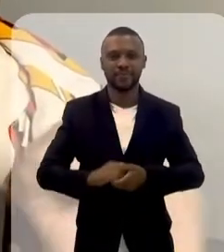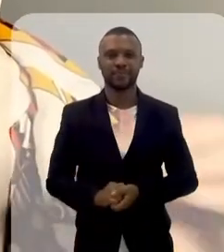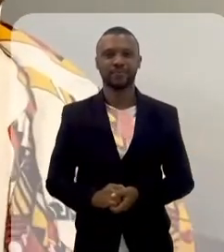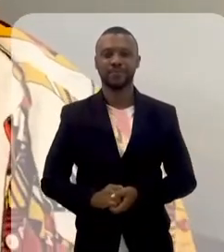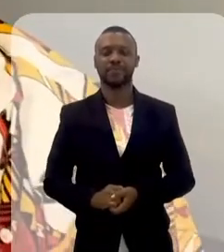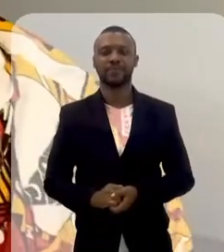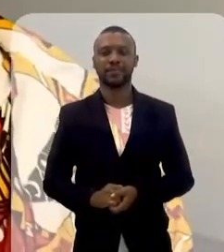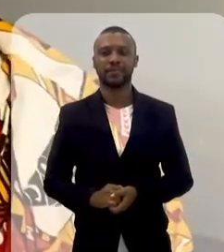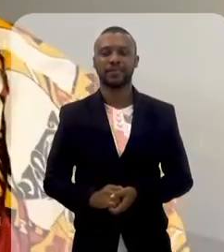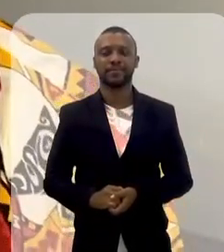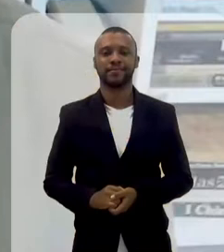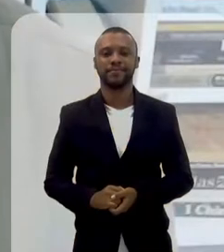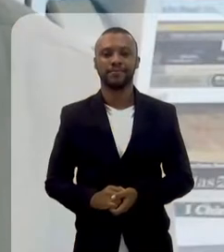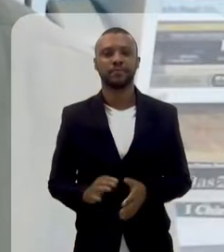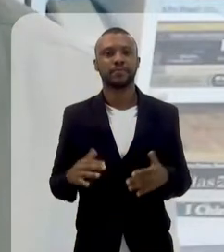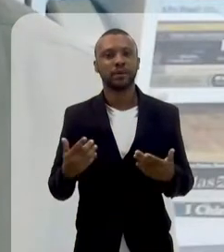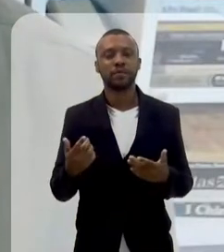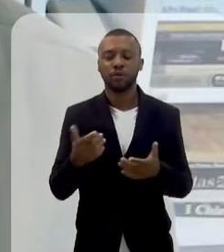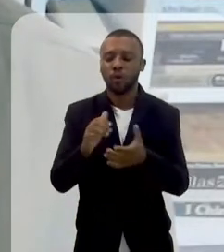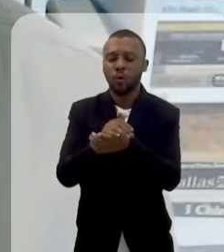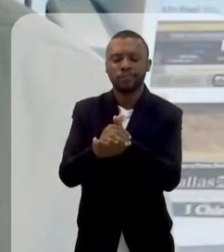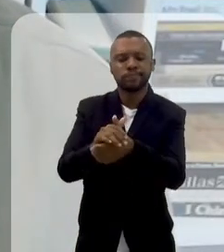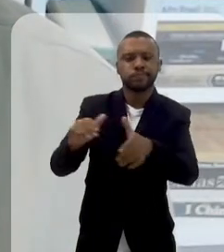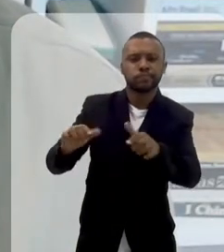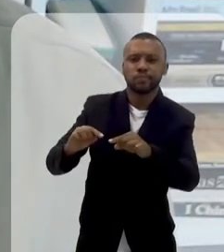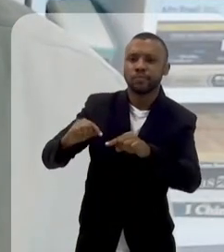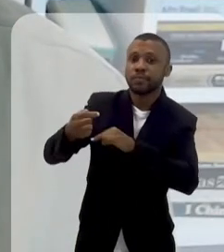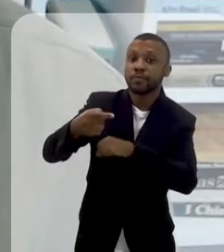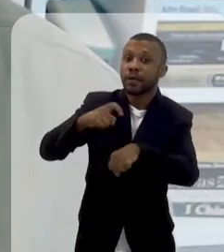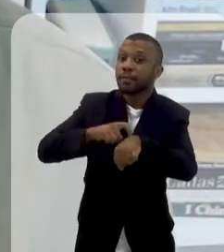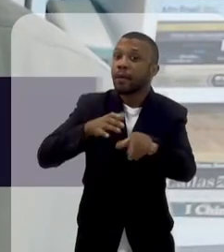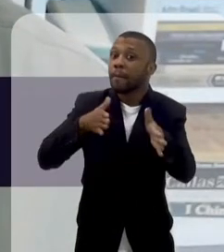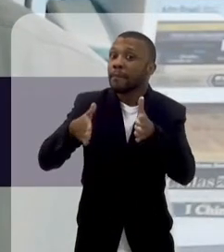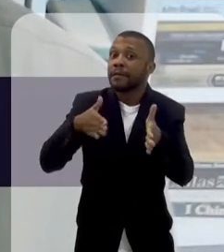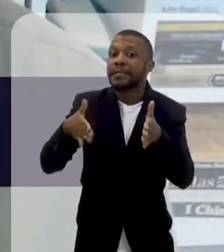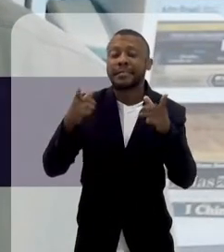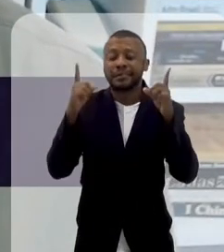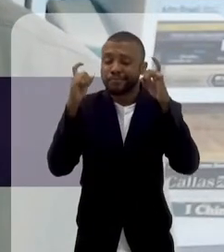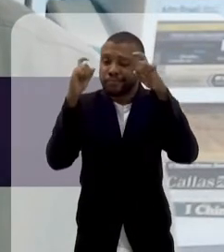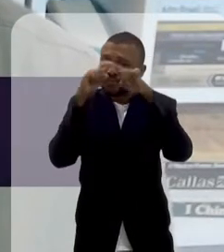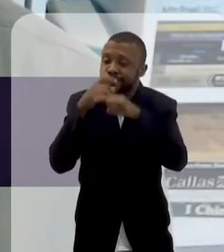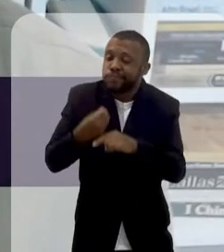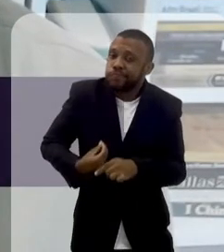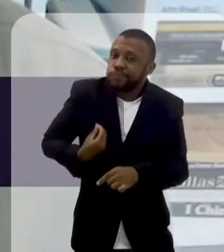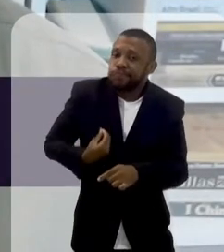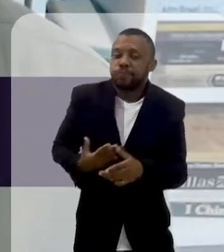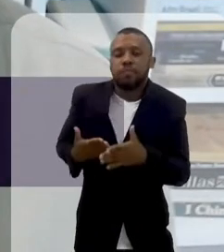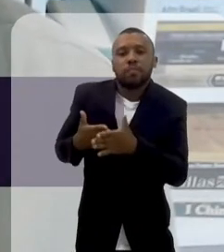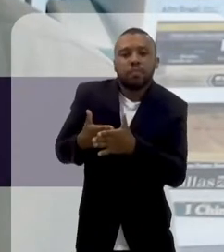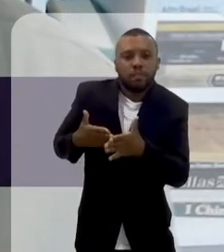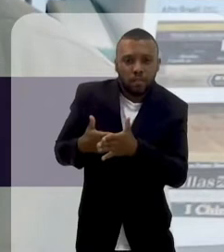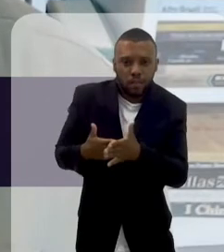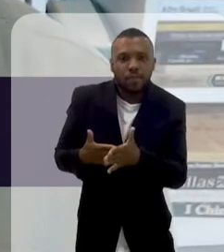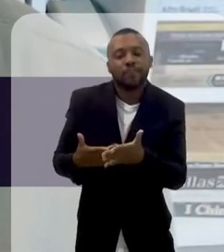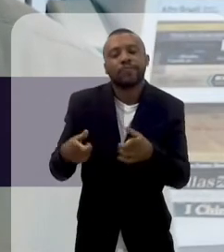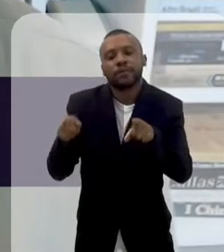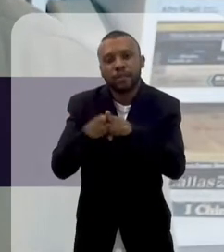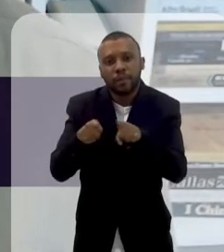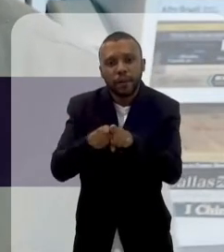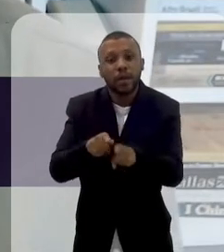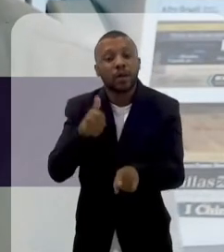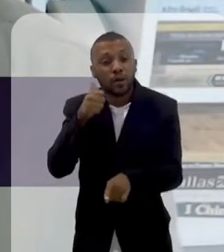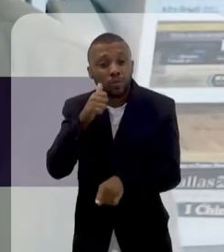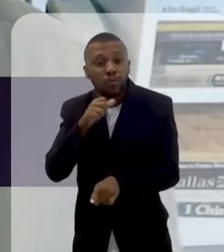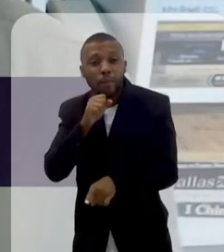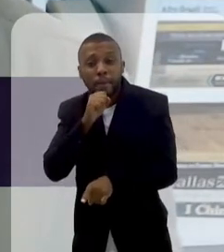do que de inimizade, assim. Mas após essa separação, você viveu uma fase de dificuldade, né? Ainda mais que a sua mãe